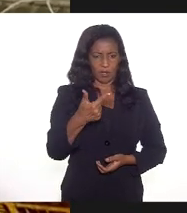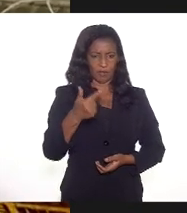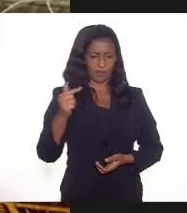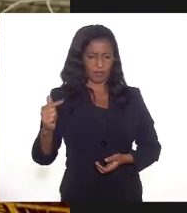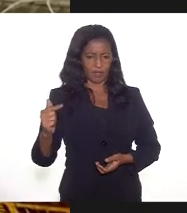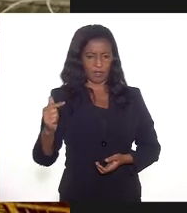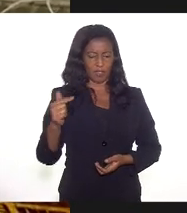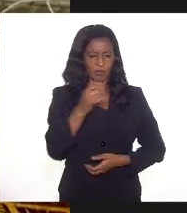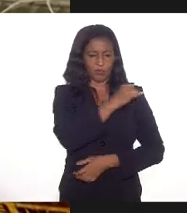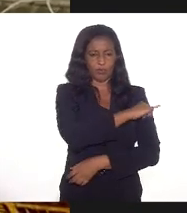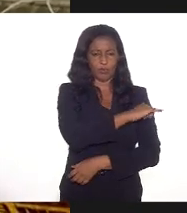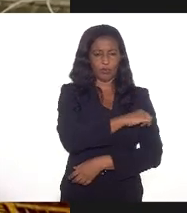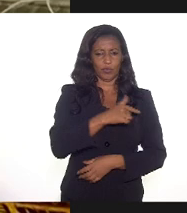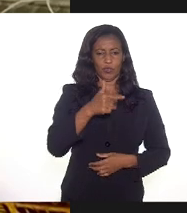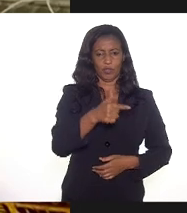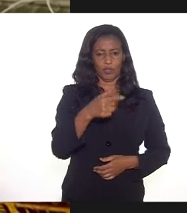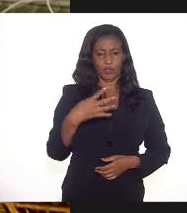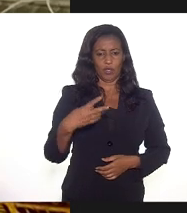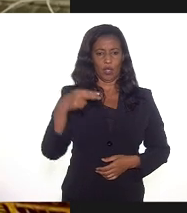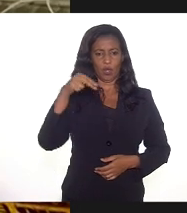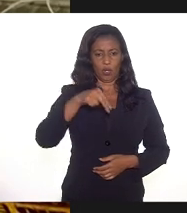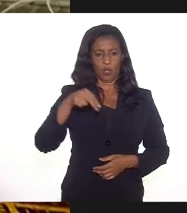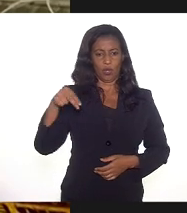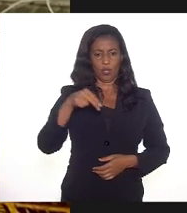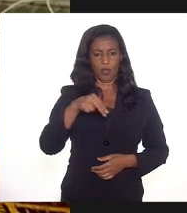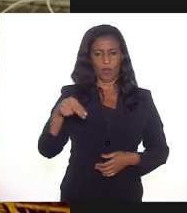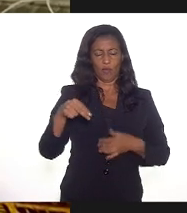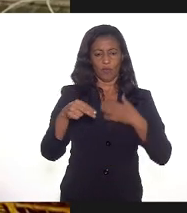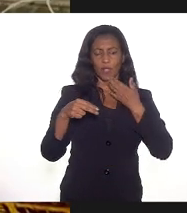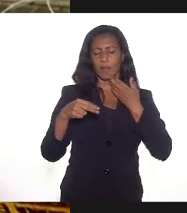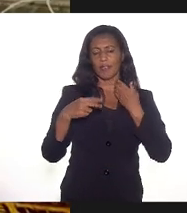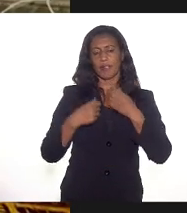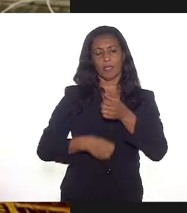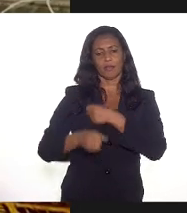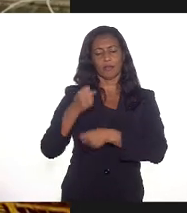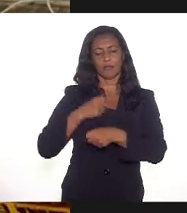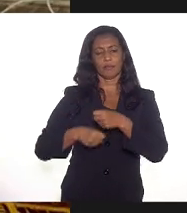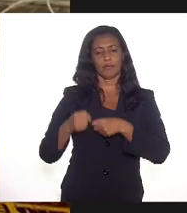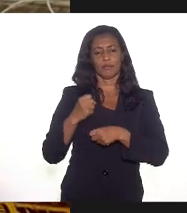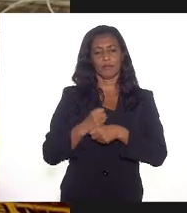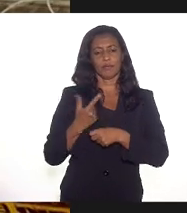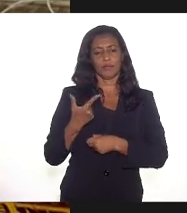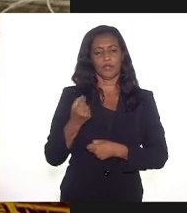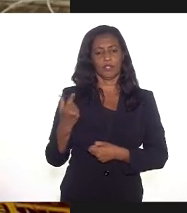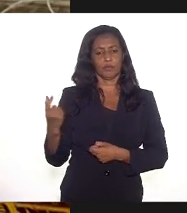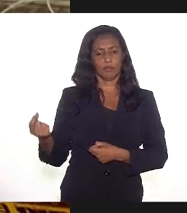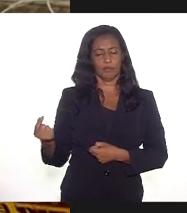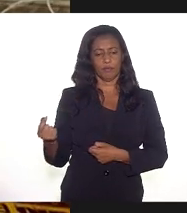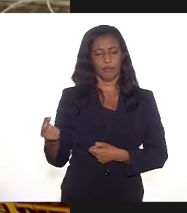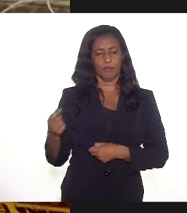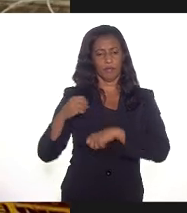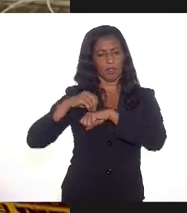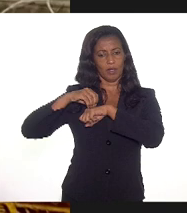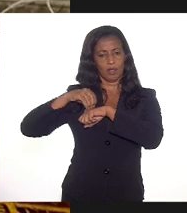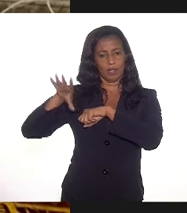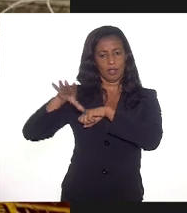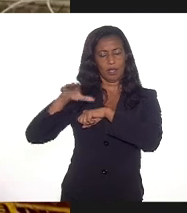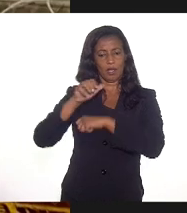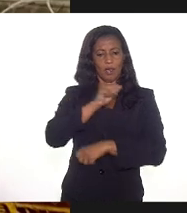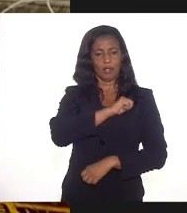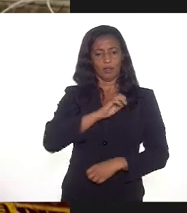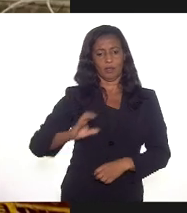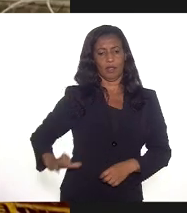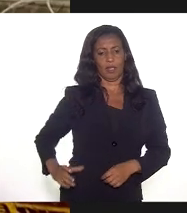1627, Rio de Janeiro, 24 de novembro de 2020, encaminhada ao deputado André